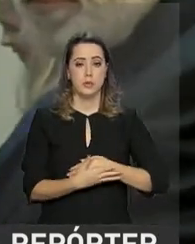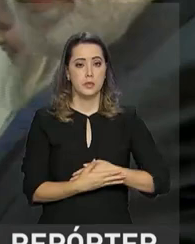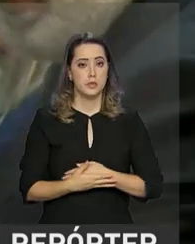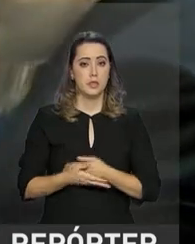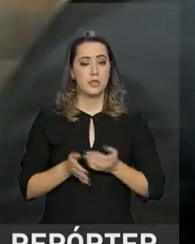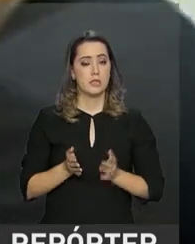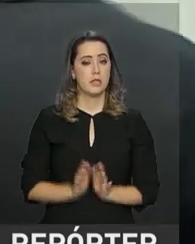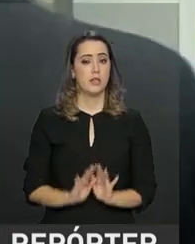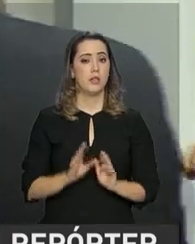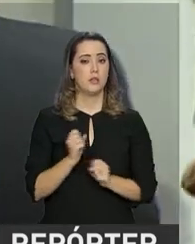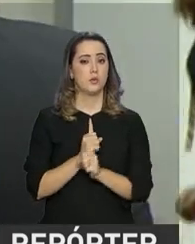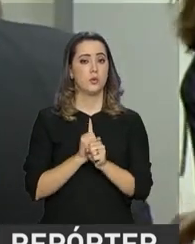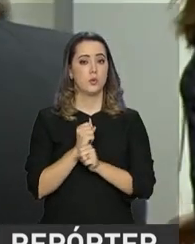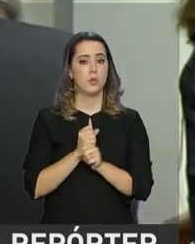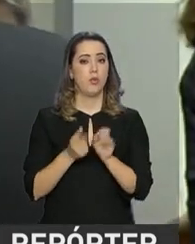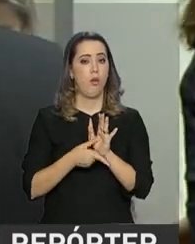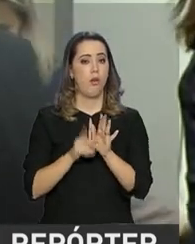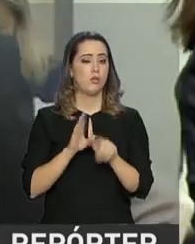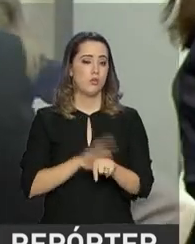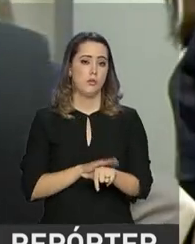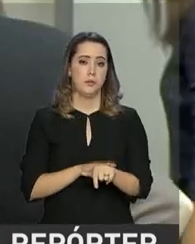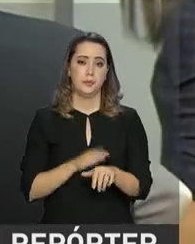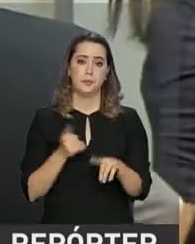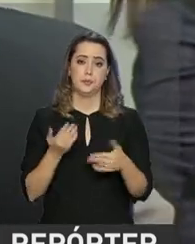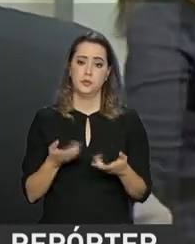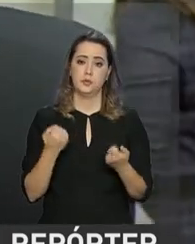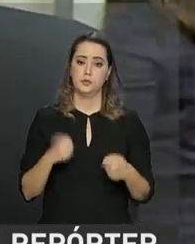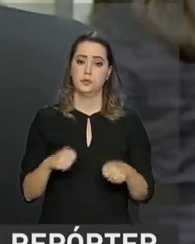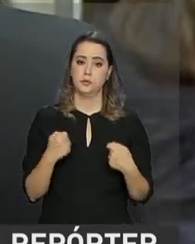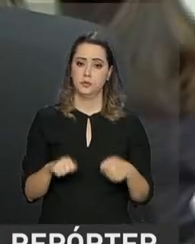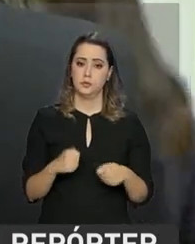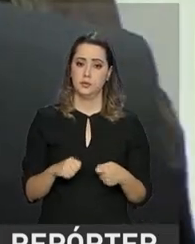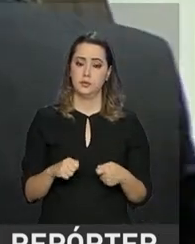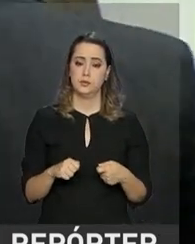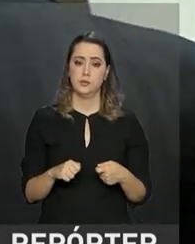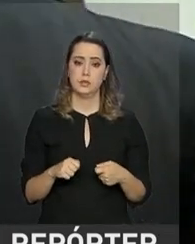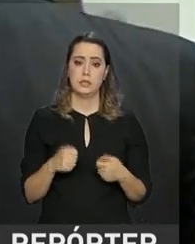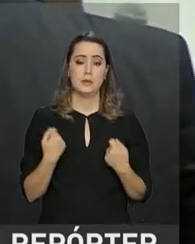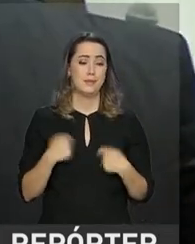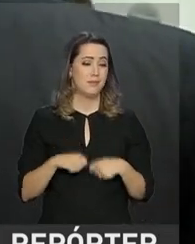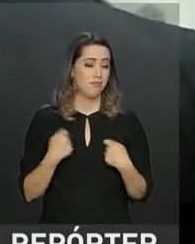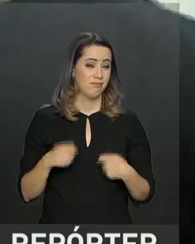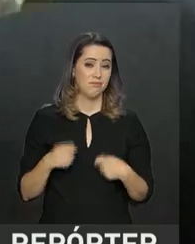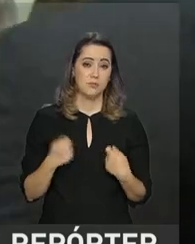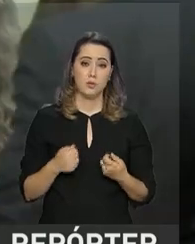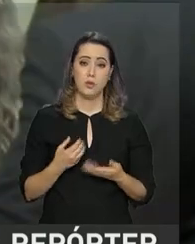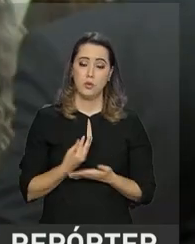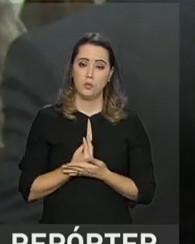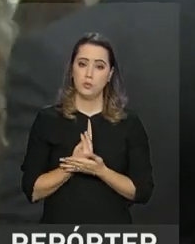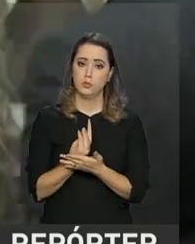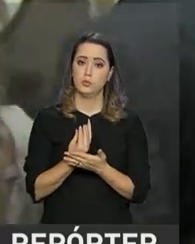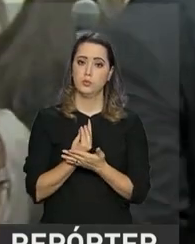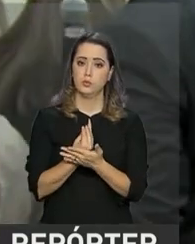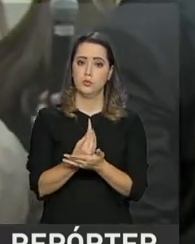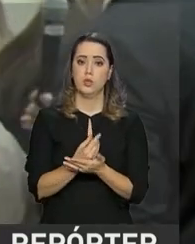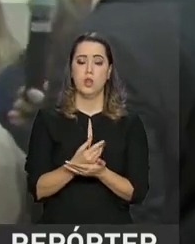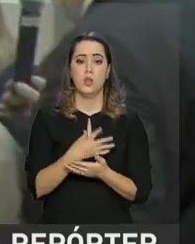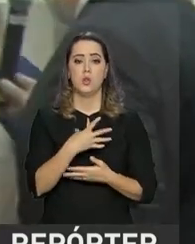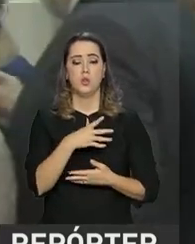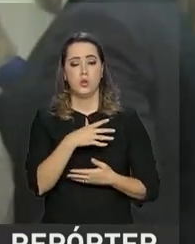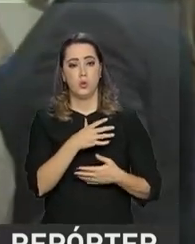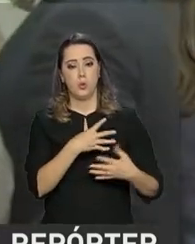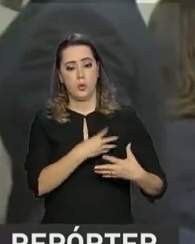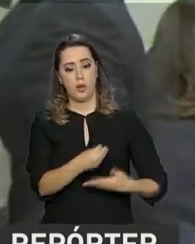nascem anualmente prematuras. E elas necessitam demais da doação do leite materno